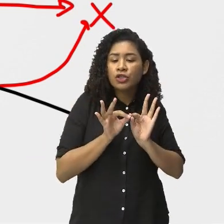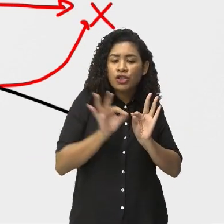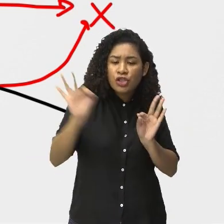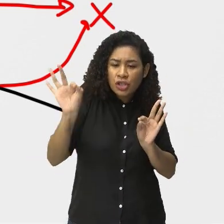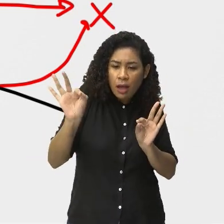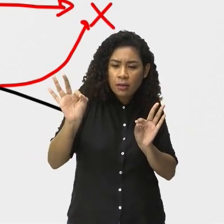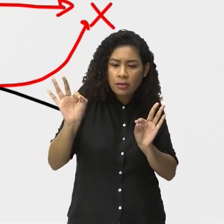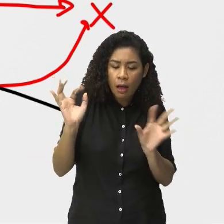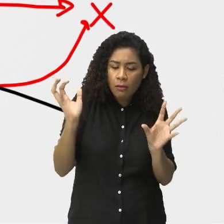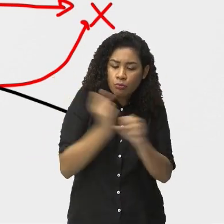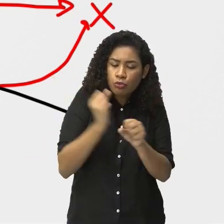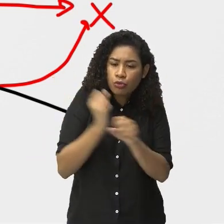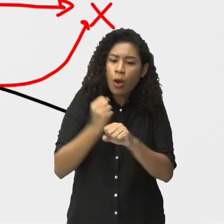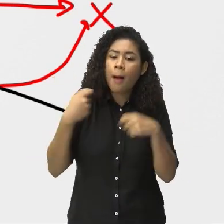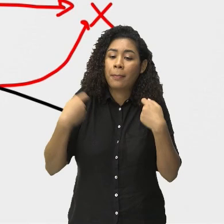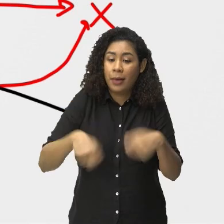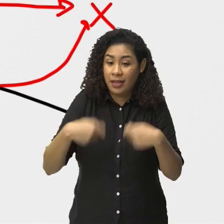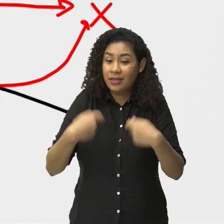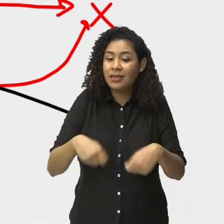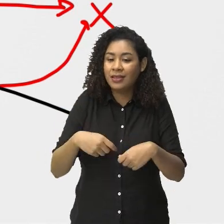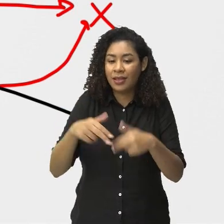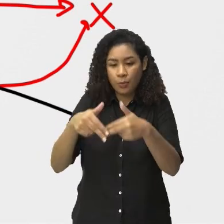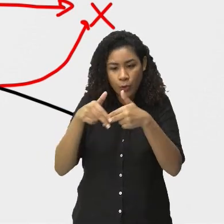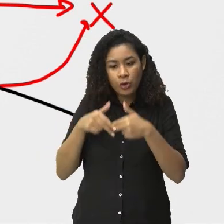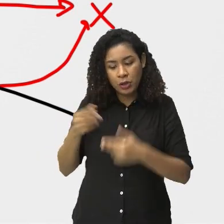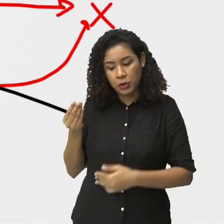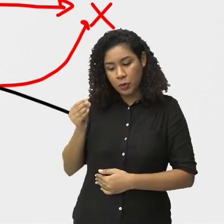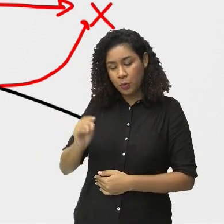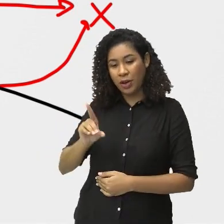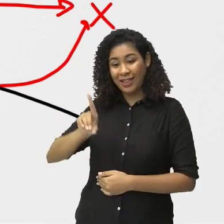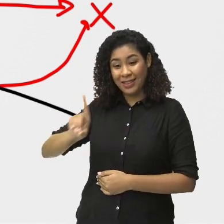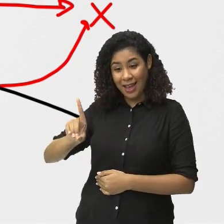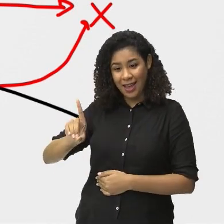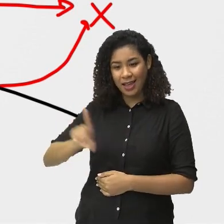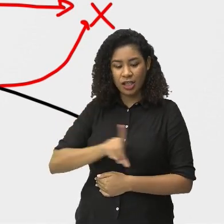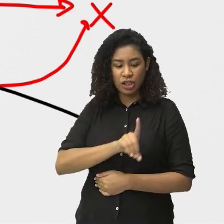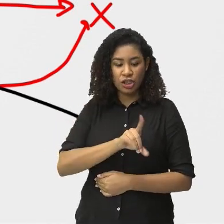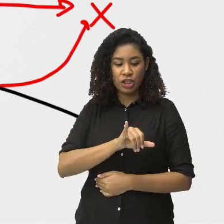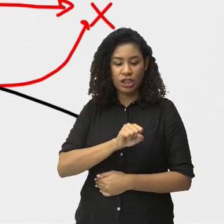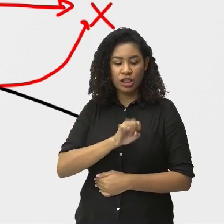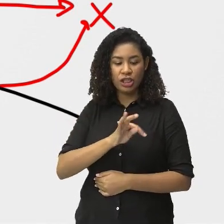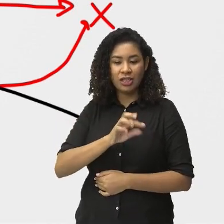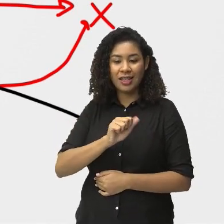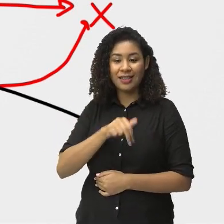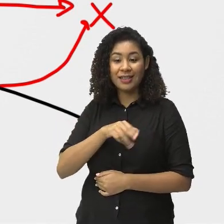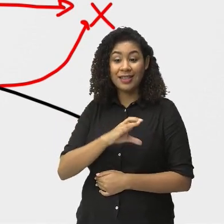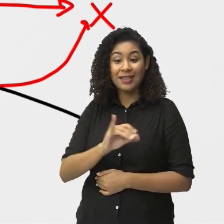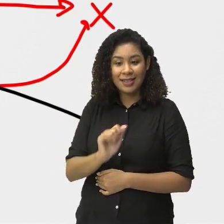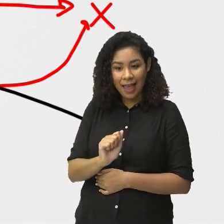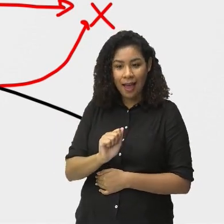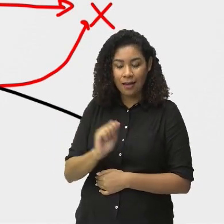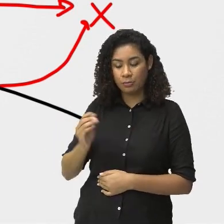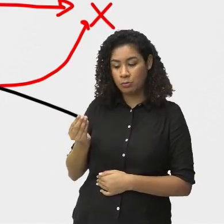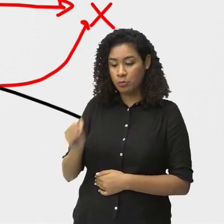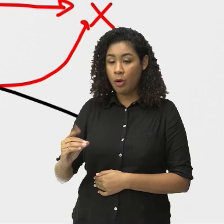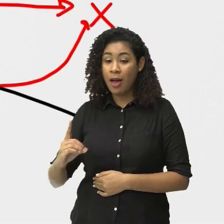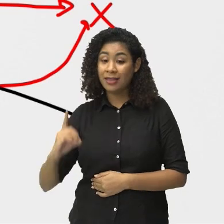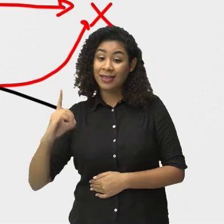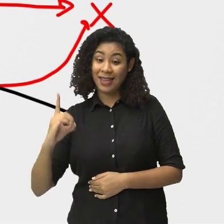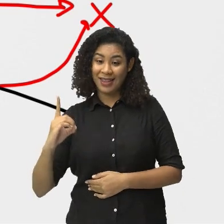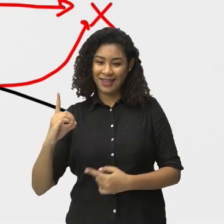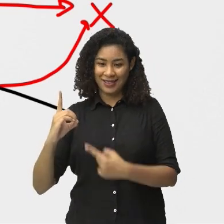Além disso, né, eu preciso ter também a equação dessa reta, para eu